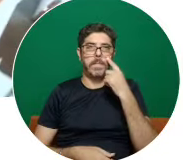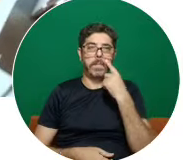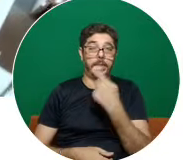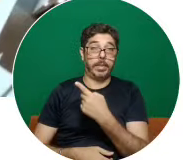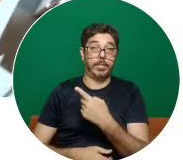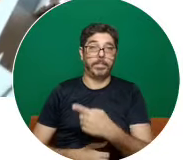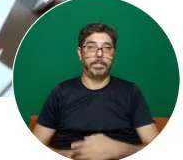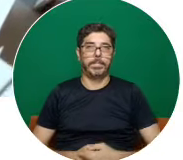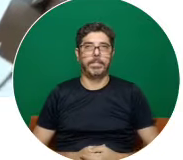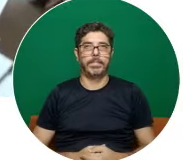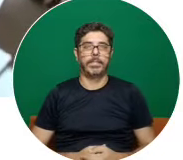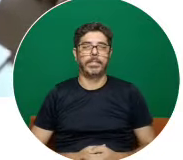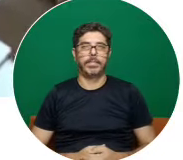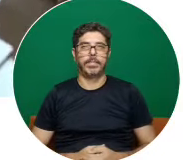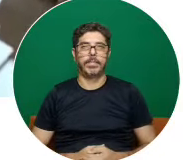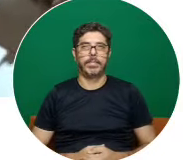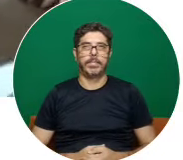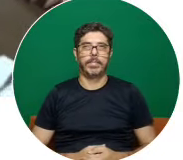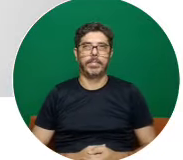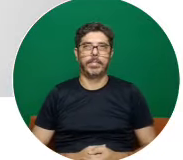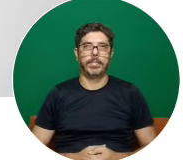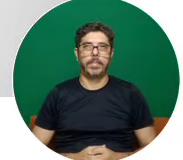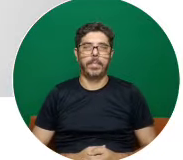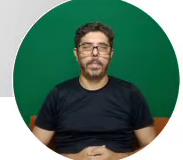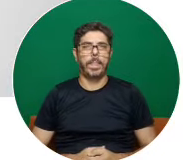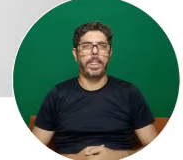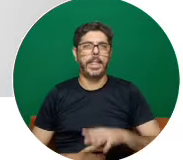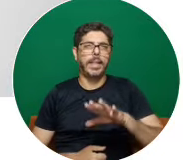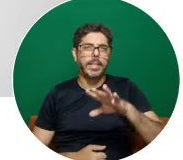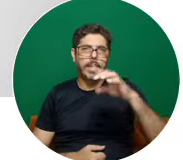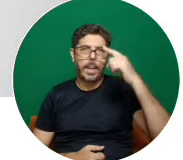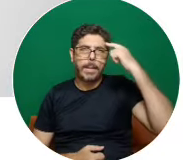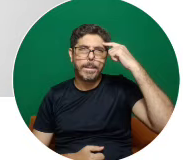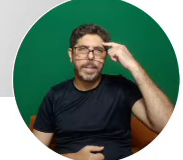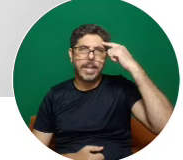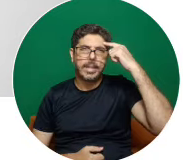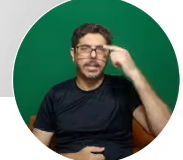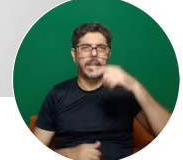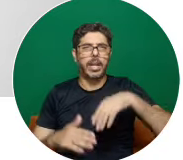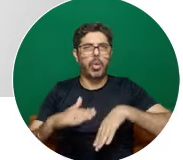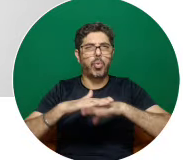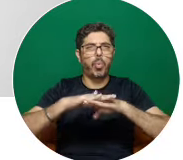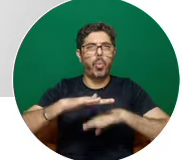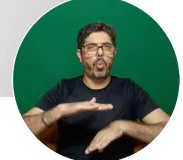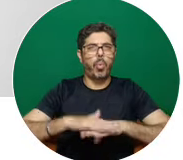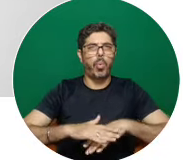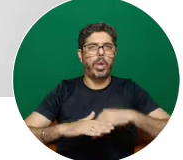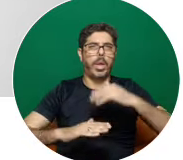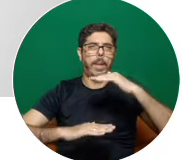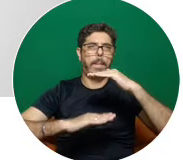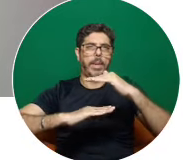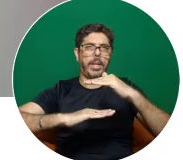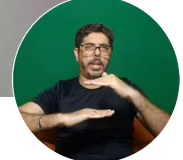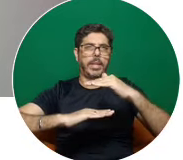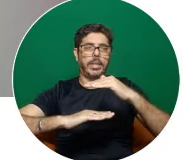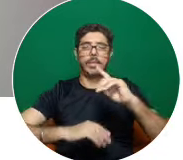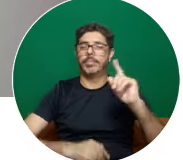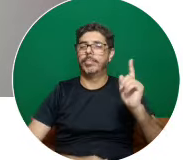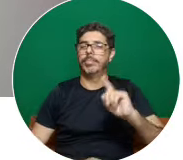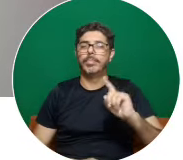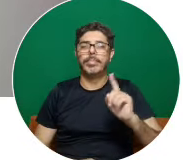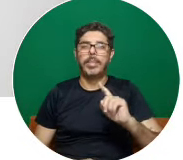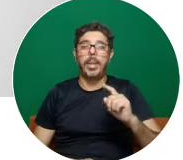em energia cinética das cargas. Em vez de pensar na energia como um acúmulo de cargas na placa do capacitor, é